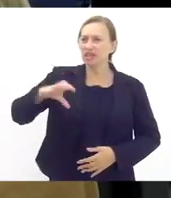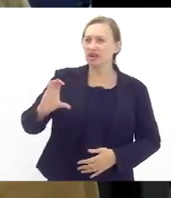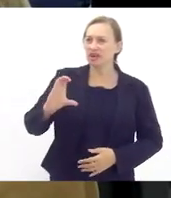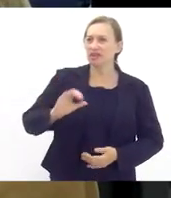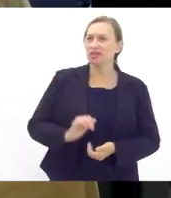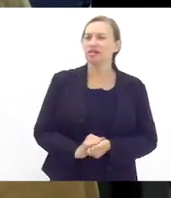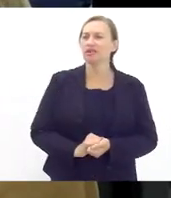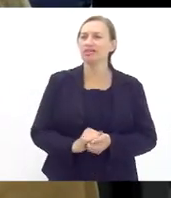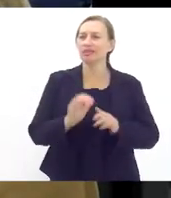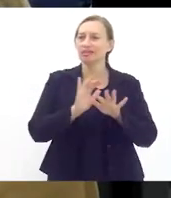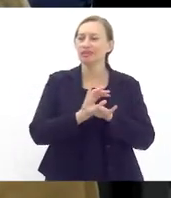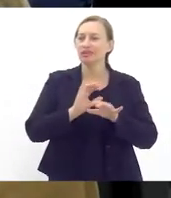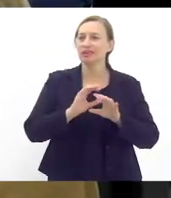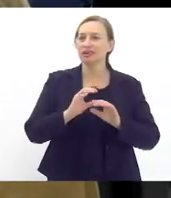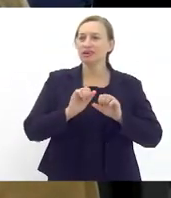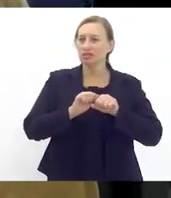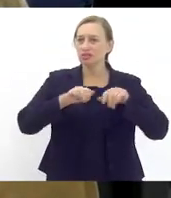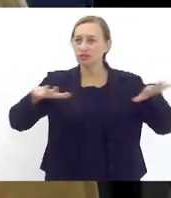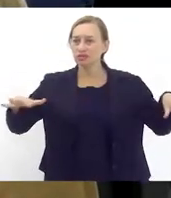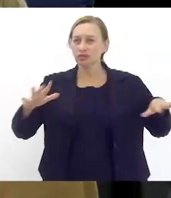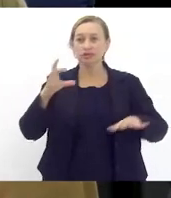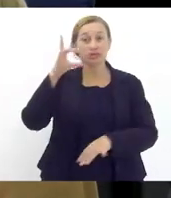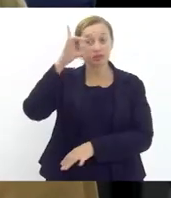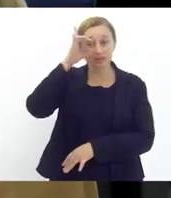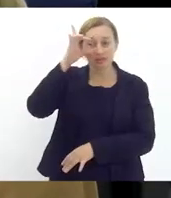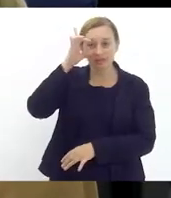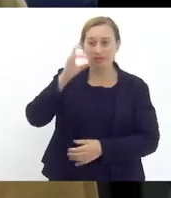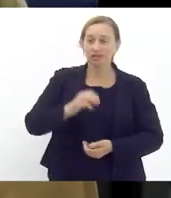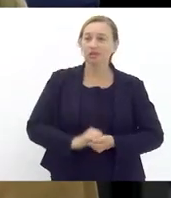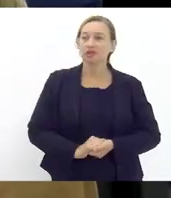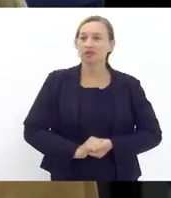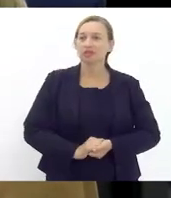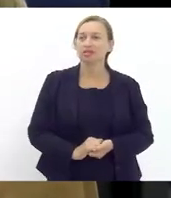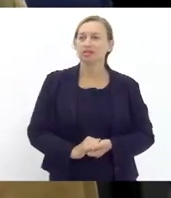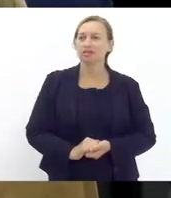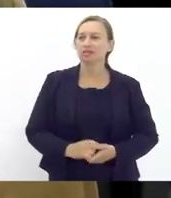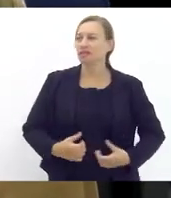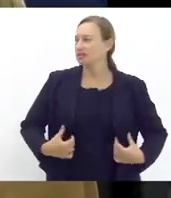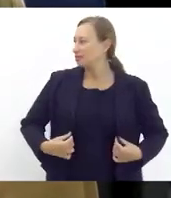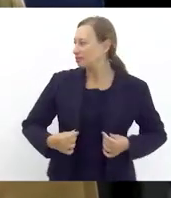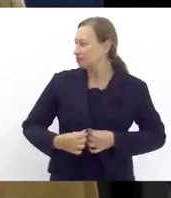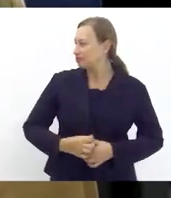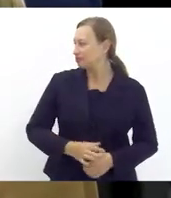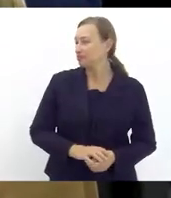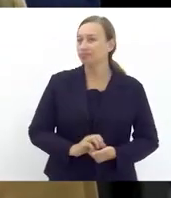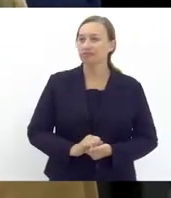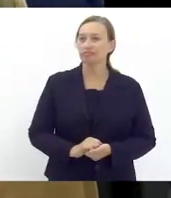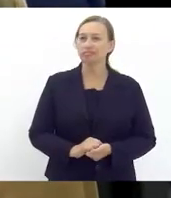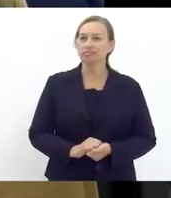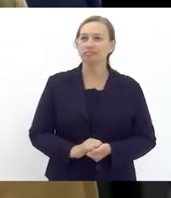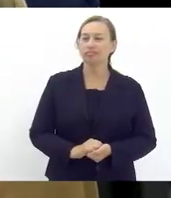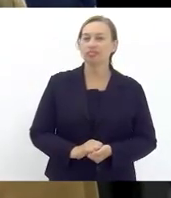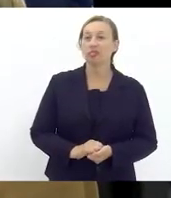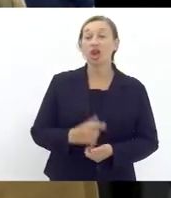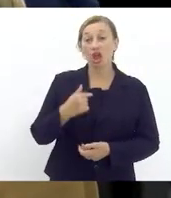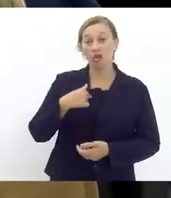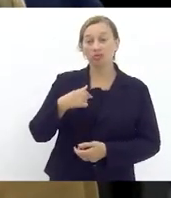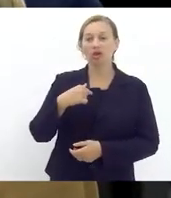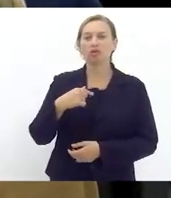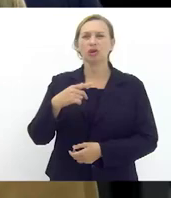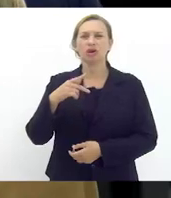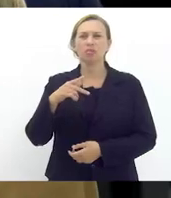tem o Card tem circulado muito a gente começou ontem que foi essa agenda que inclusive eu comentei que eu tava no Piauí